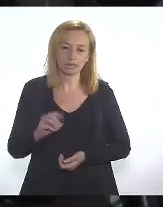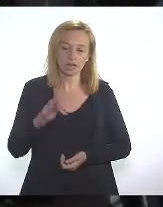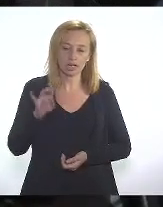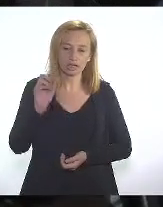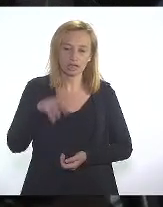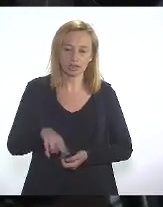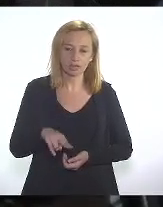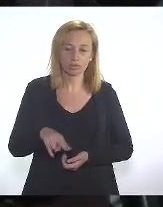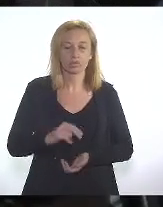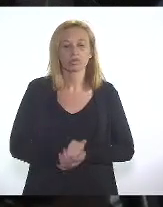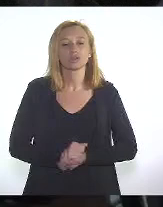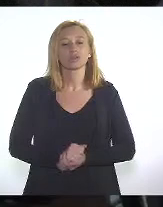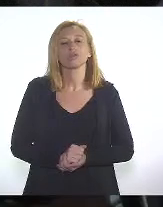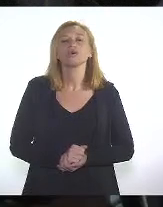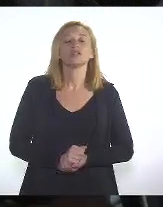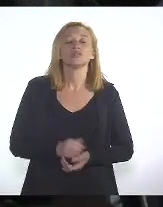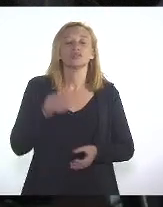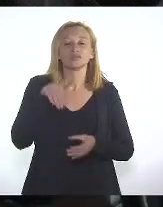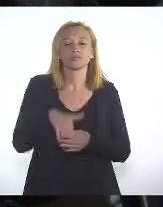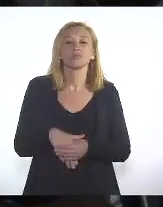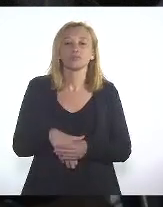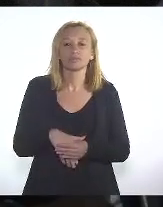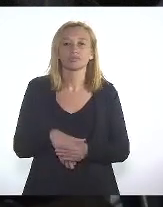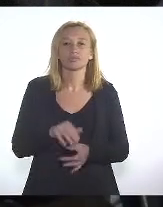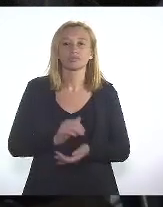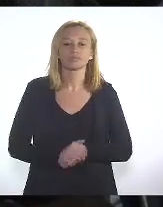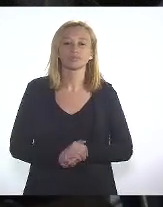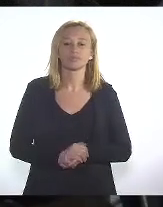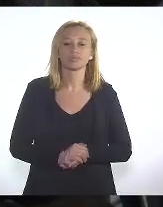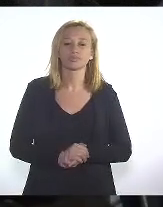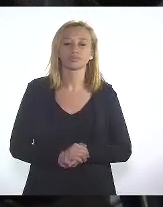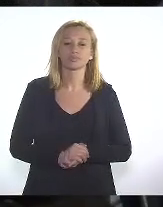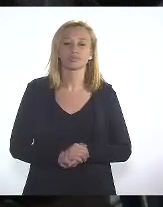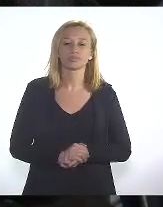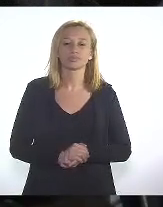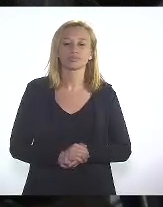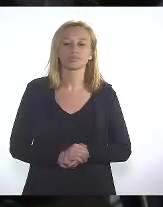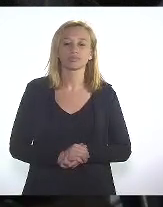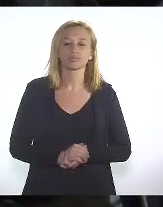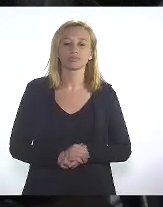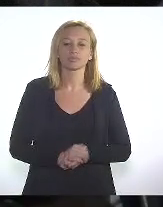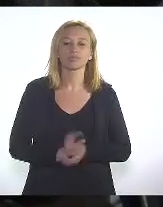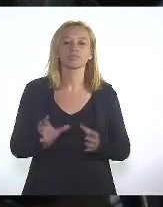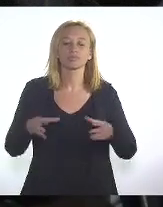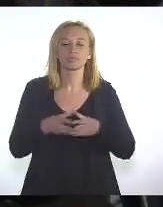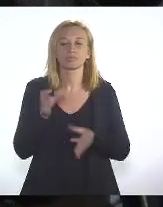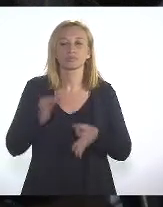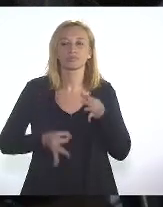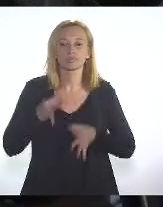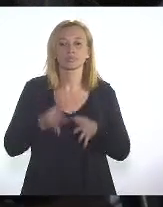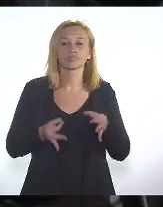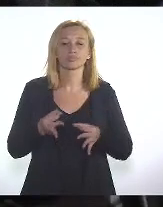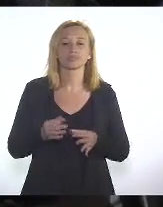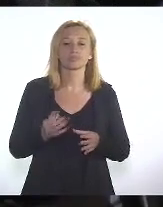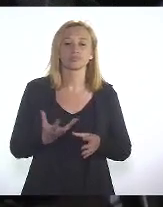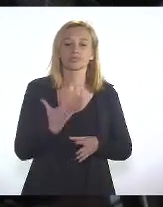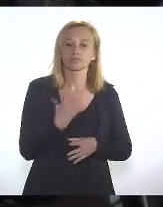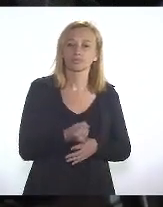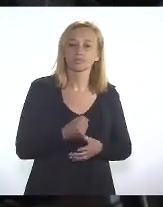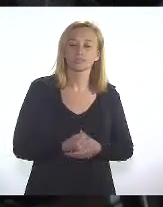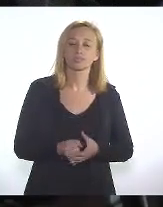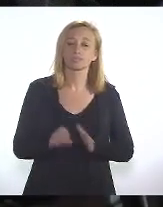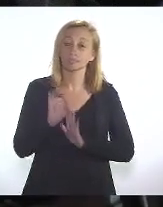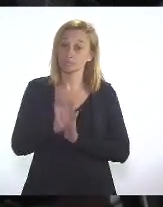Moraes. Em votação, o parecer da Comissão de Constituição e Justiça favorável